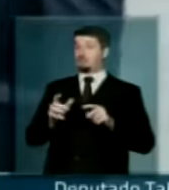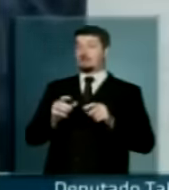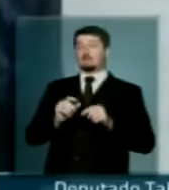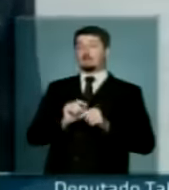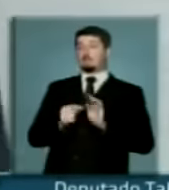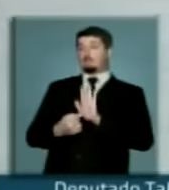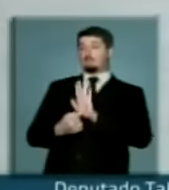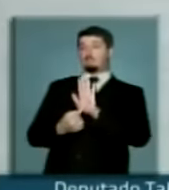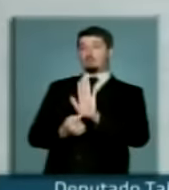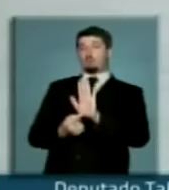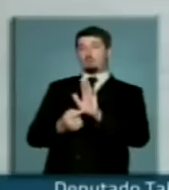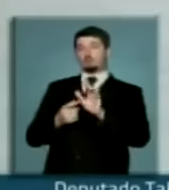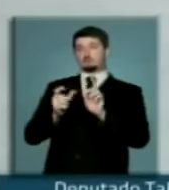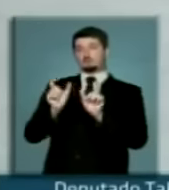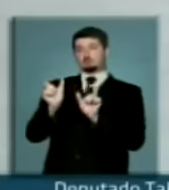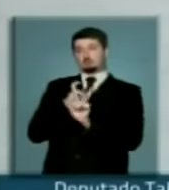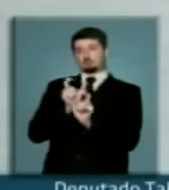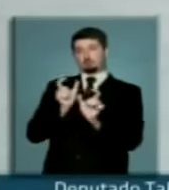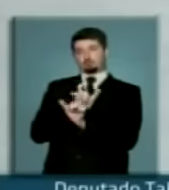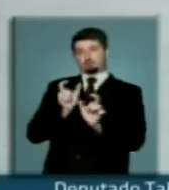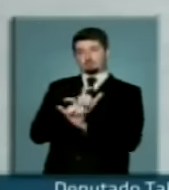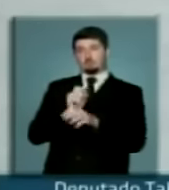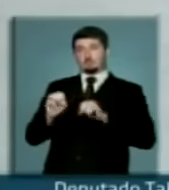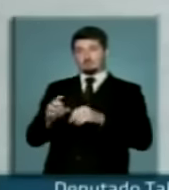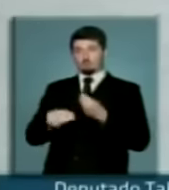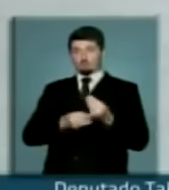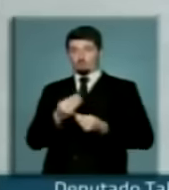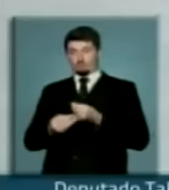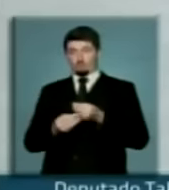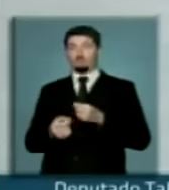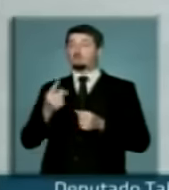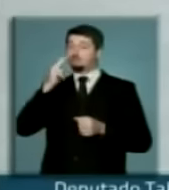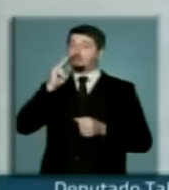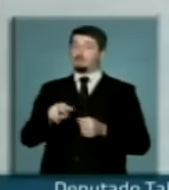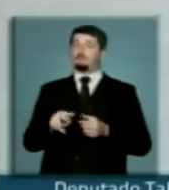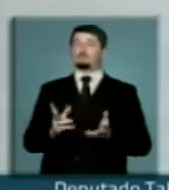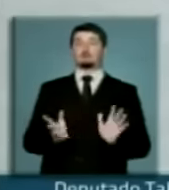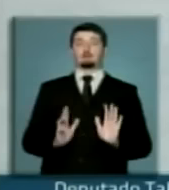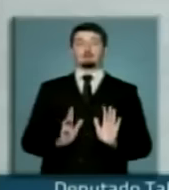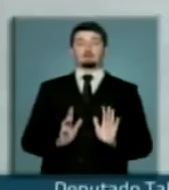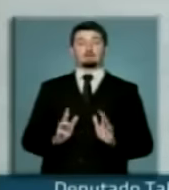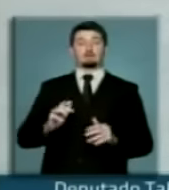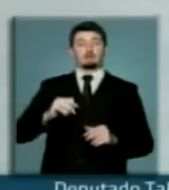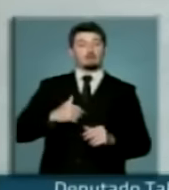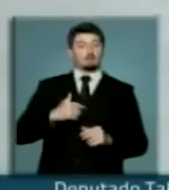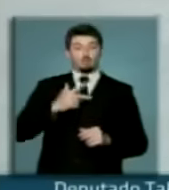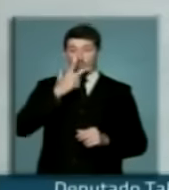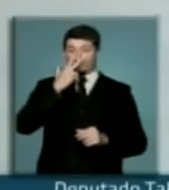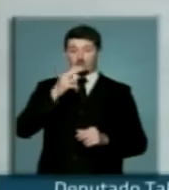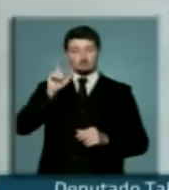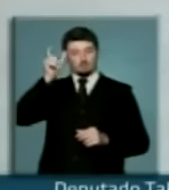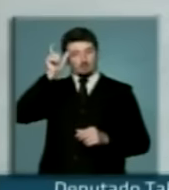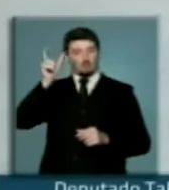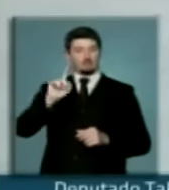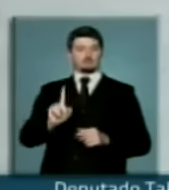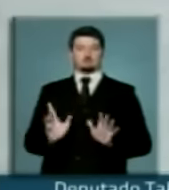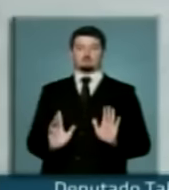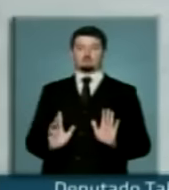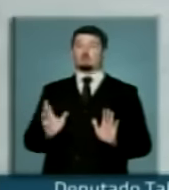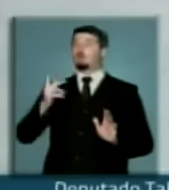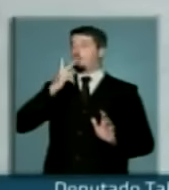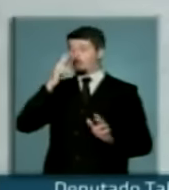distorcido o ensinamento, nós estamos começando a ver essas coisas. Eu não creio que isso seja coincidência. É hora